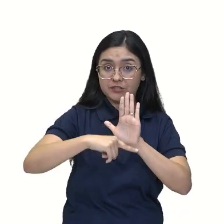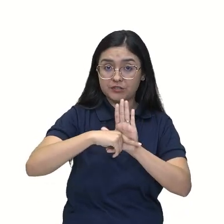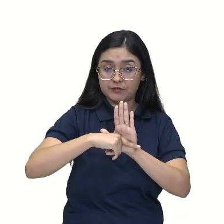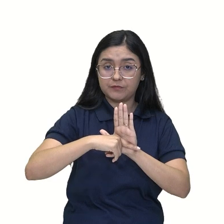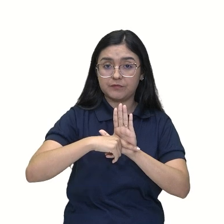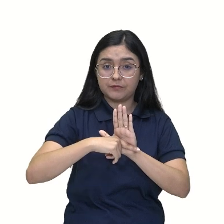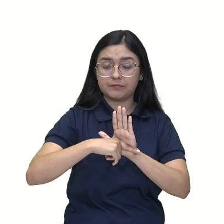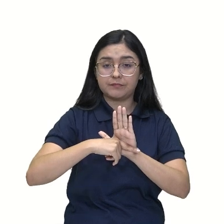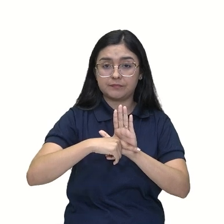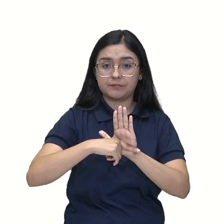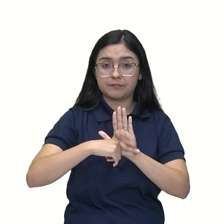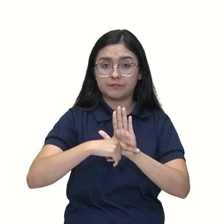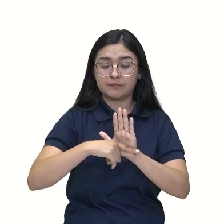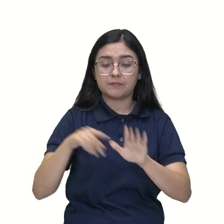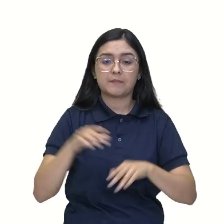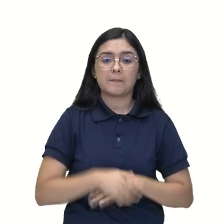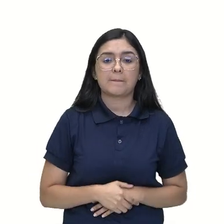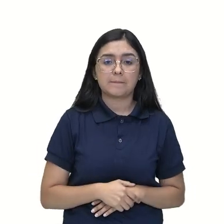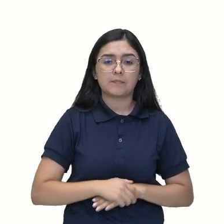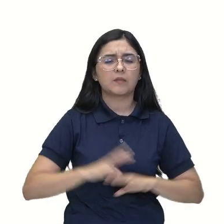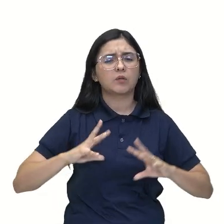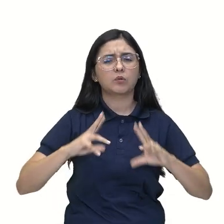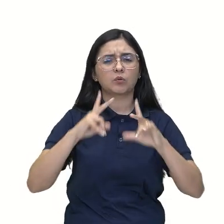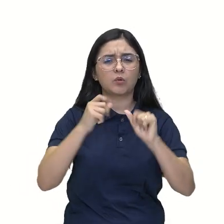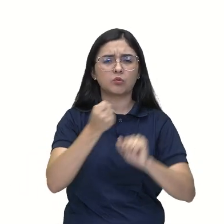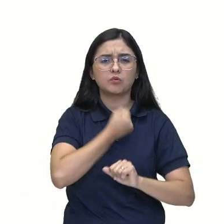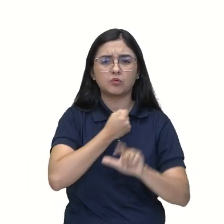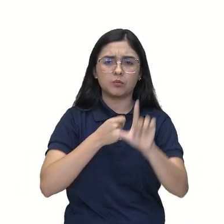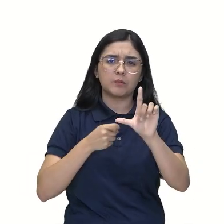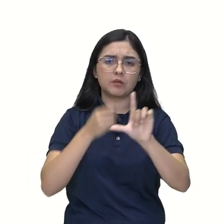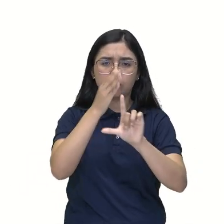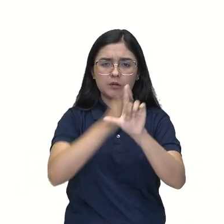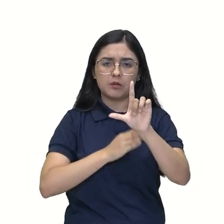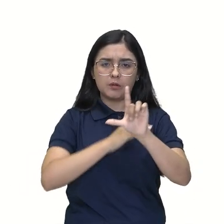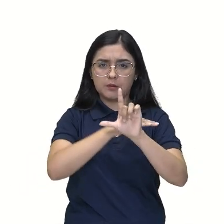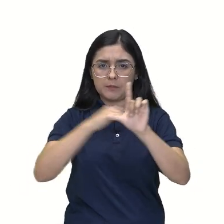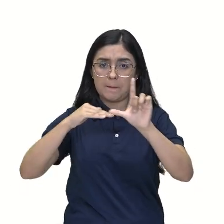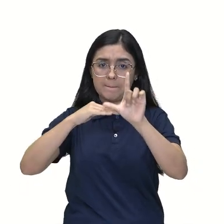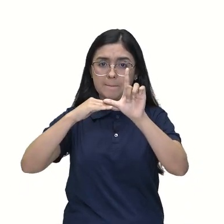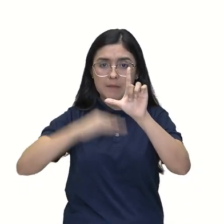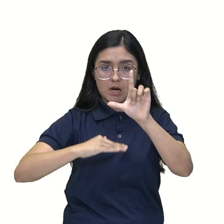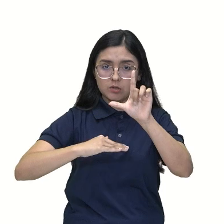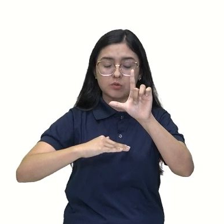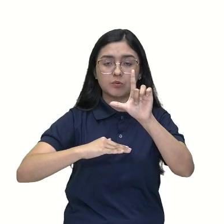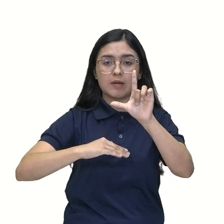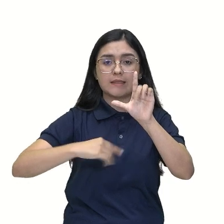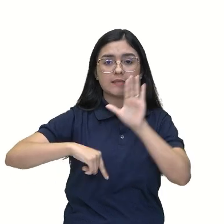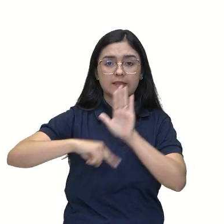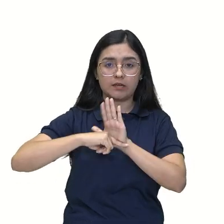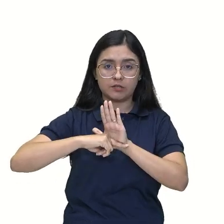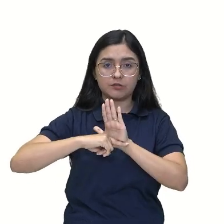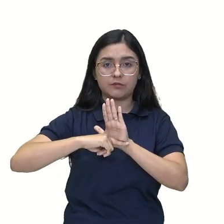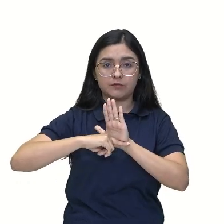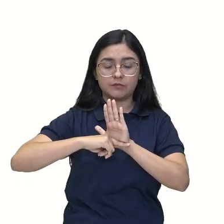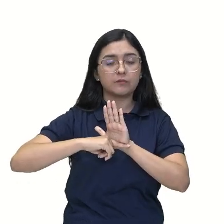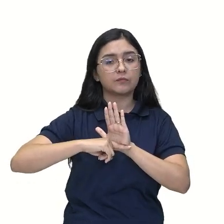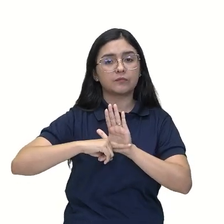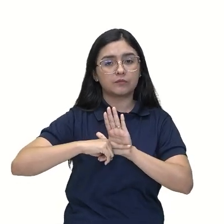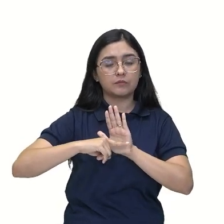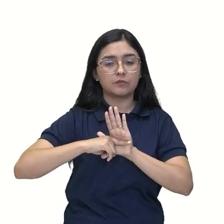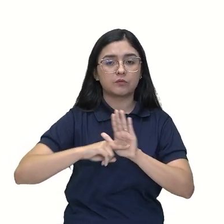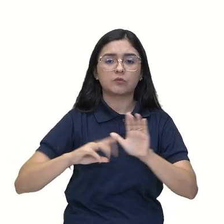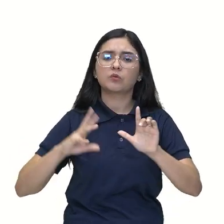negativa, ok? Então, todos os números desse ponto aqui para baixo, eles são negativos. E